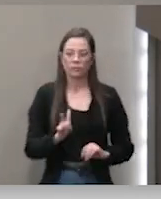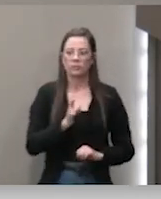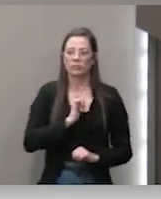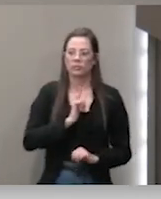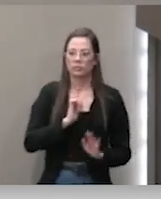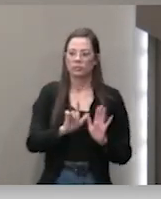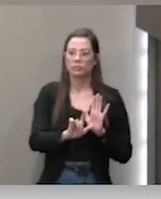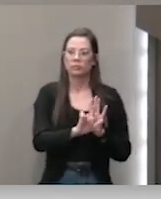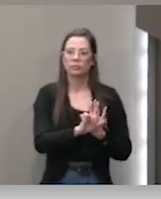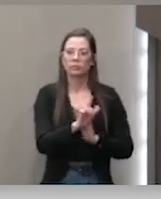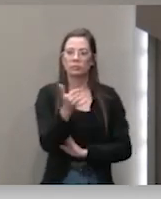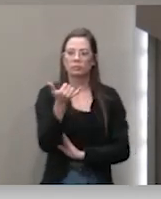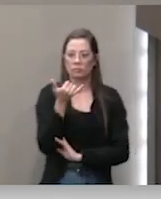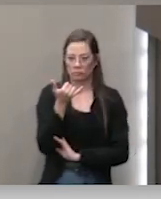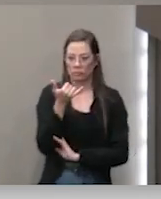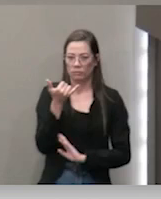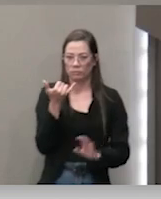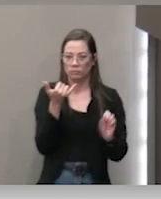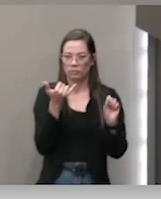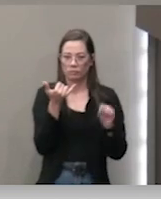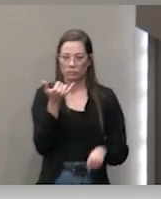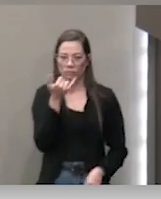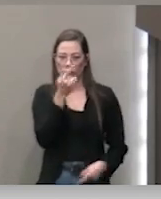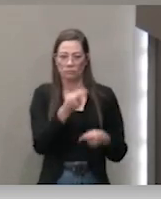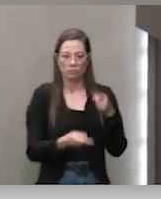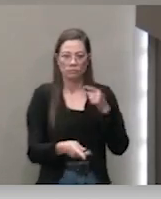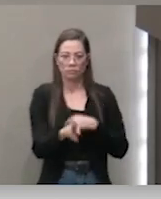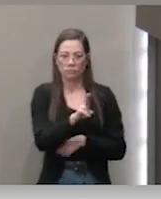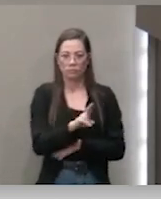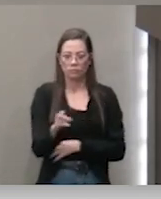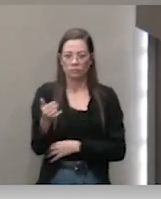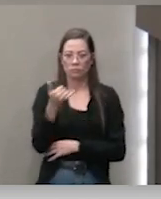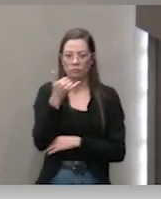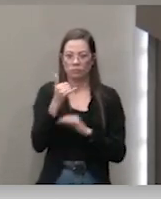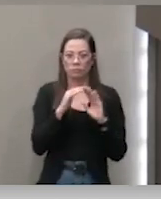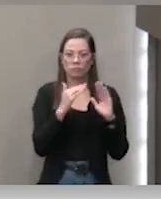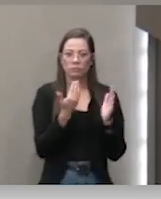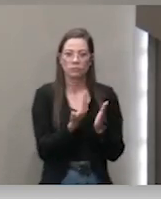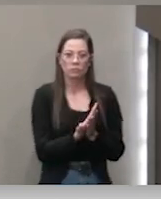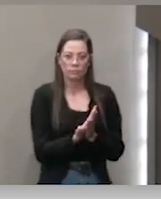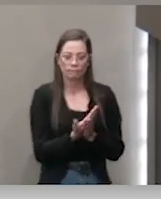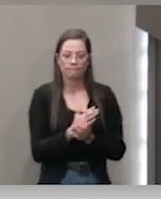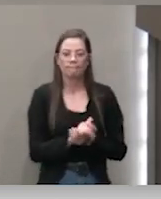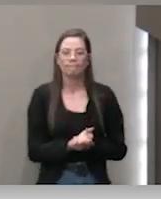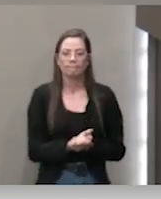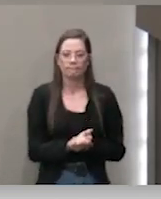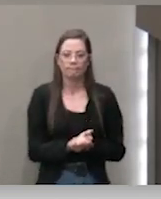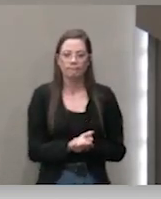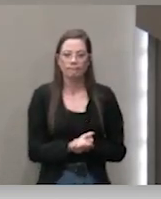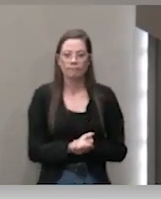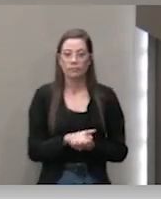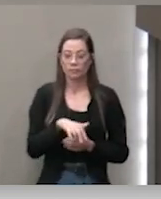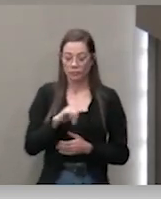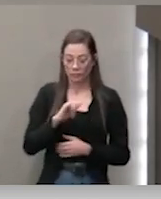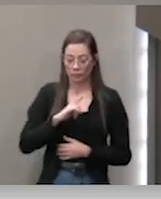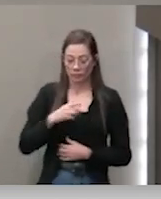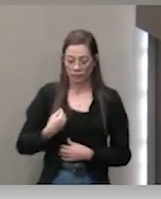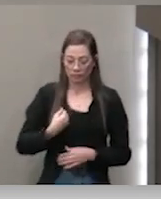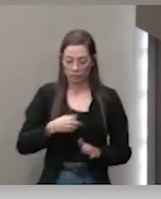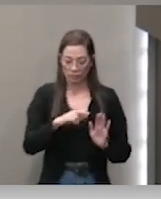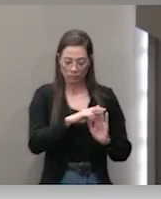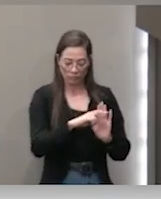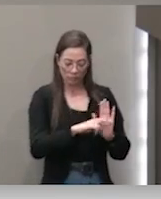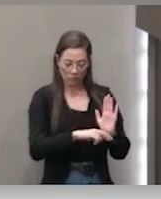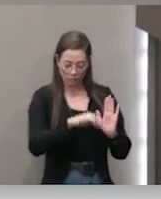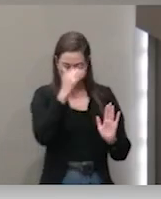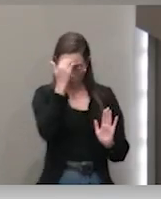do celular. Proibiram o celular na escola. Gente, havendo disciplina,